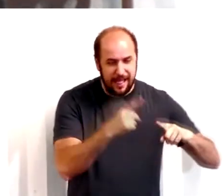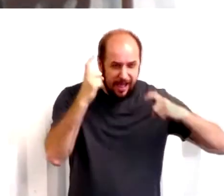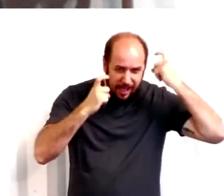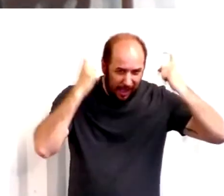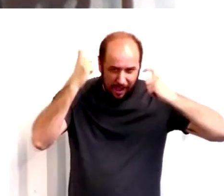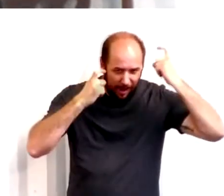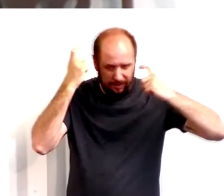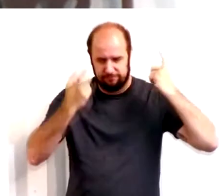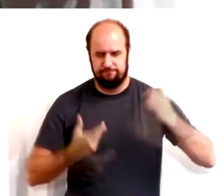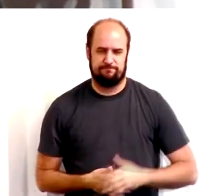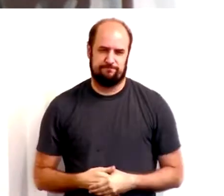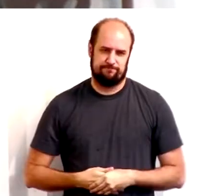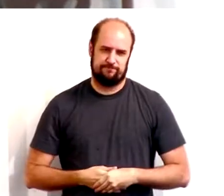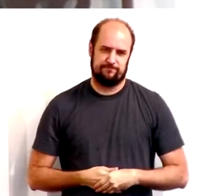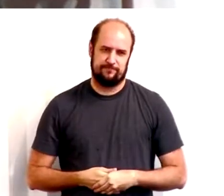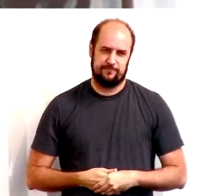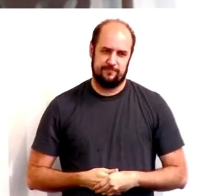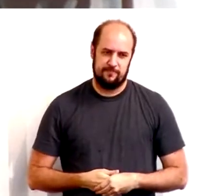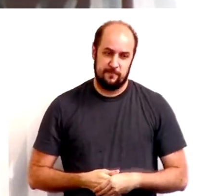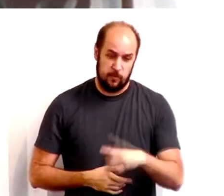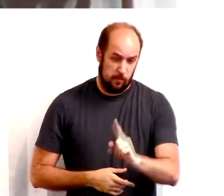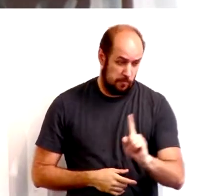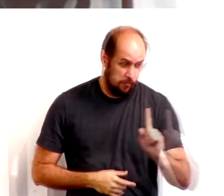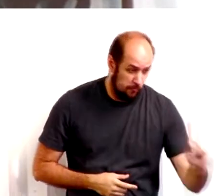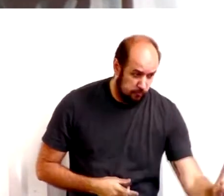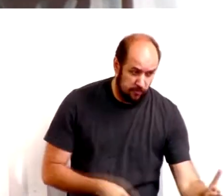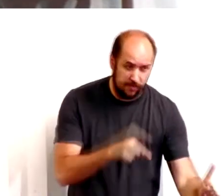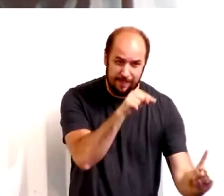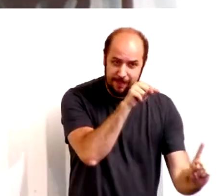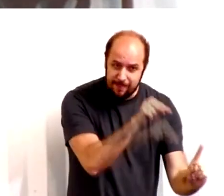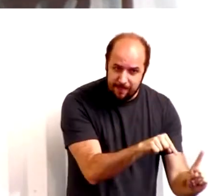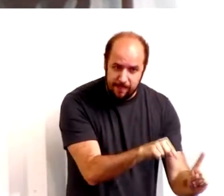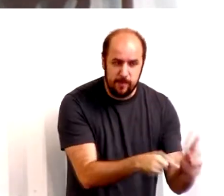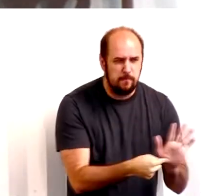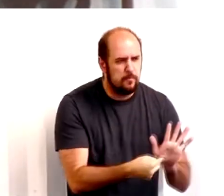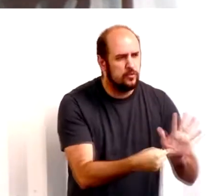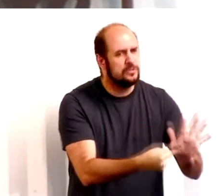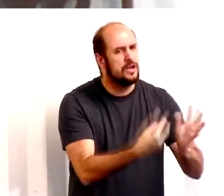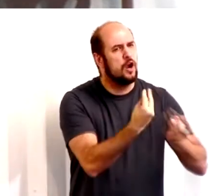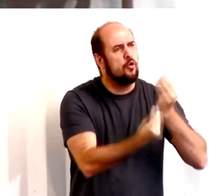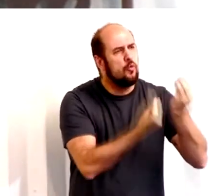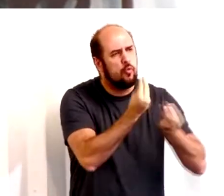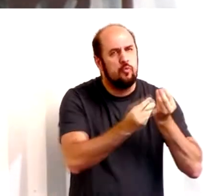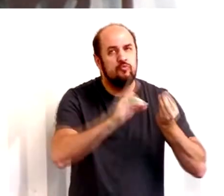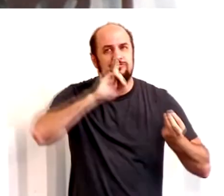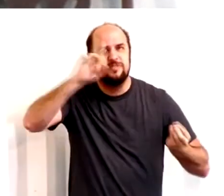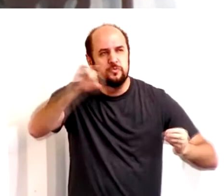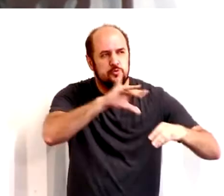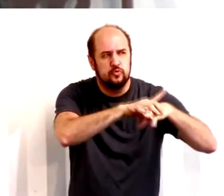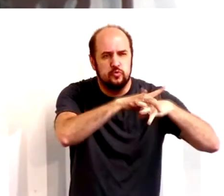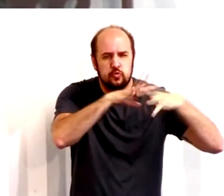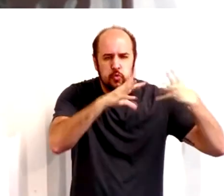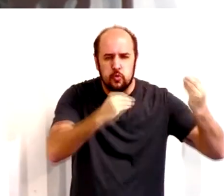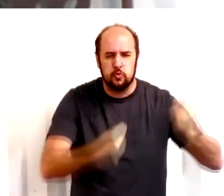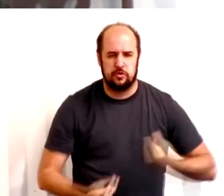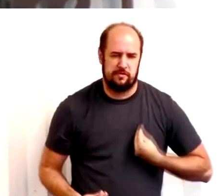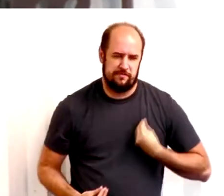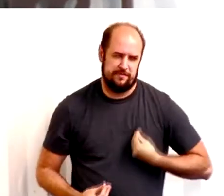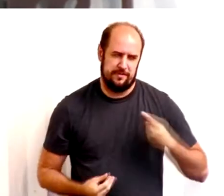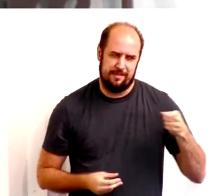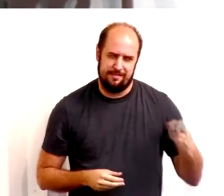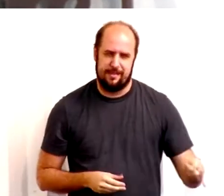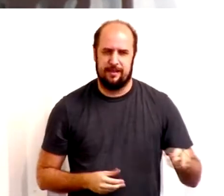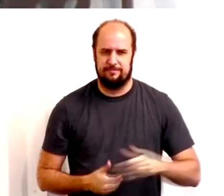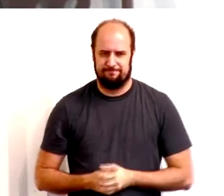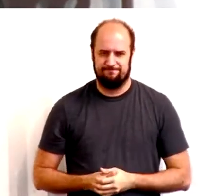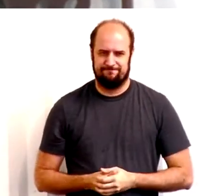iria mostrar o poder de Deus na cura que havia tido ali por conta da doença